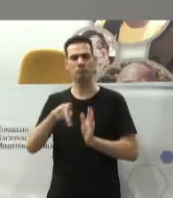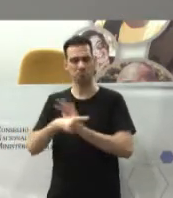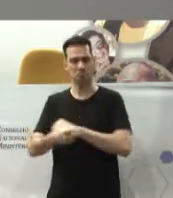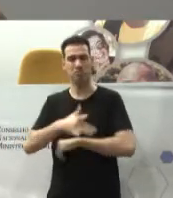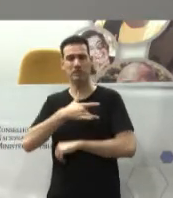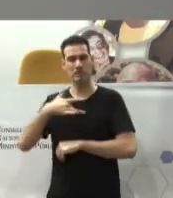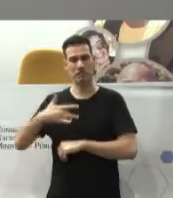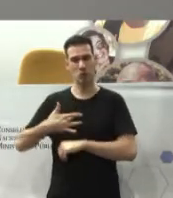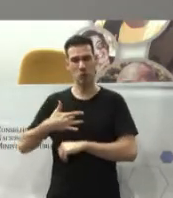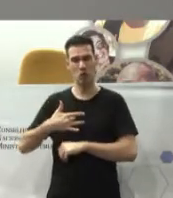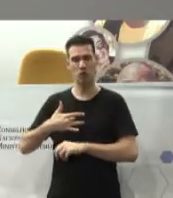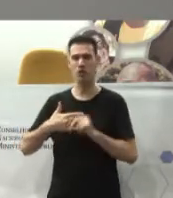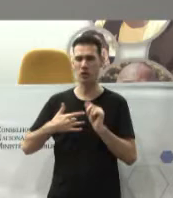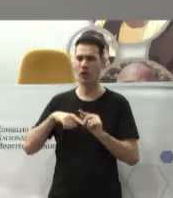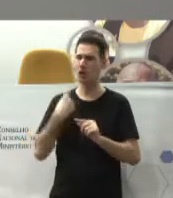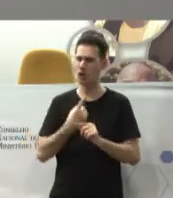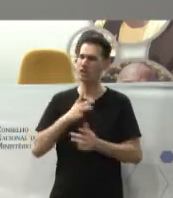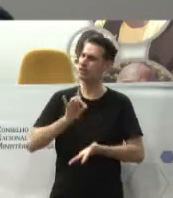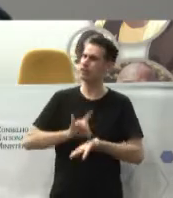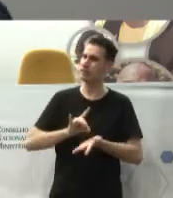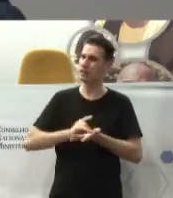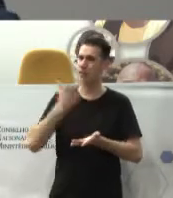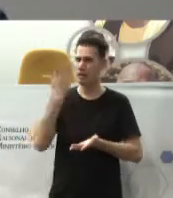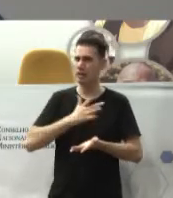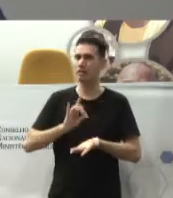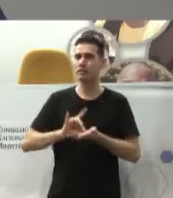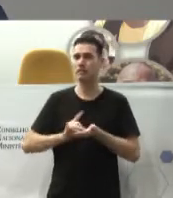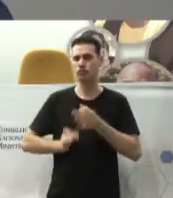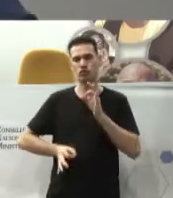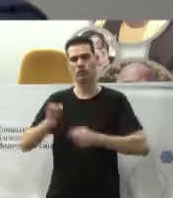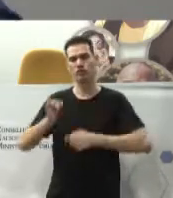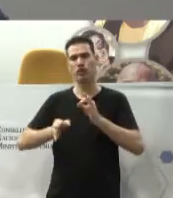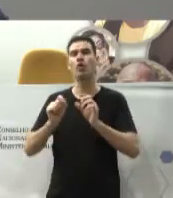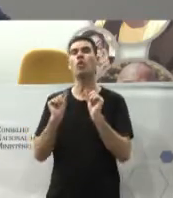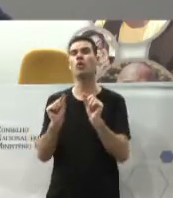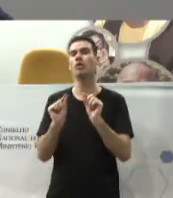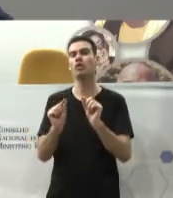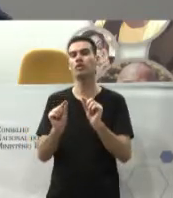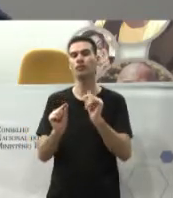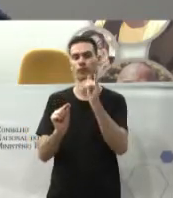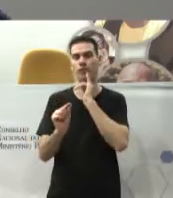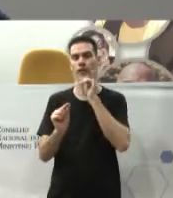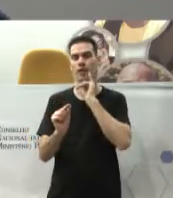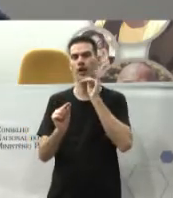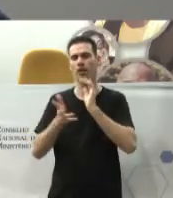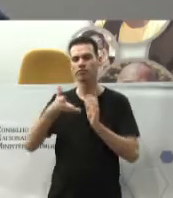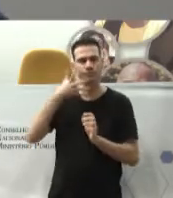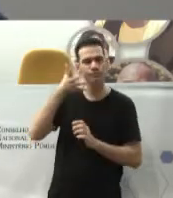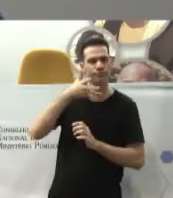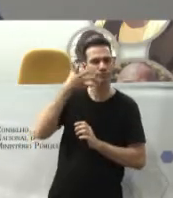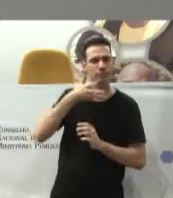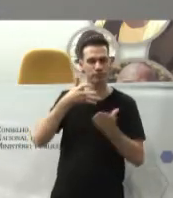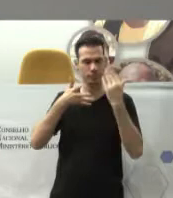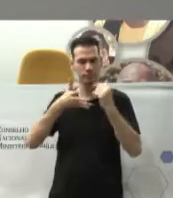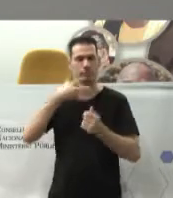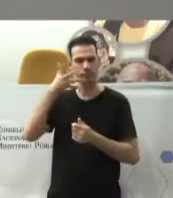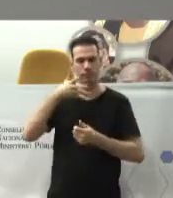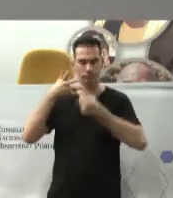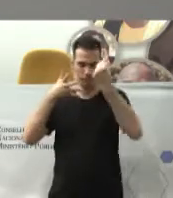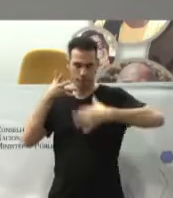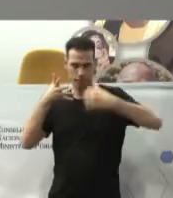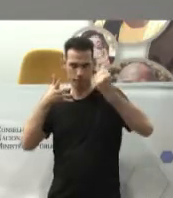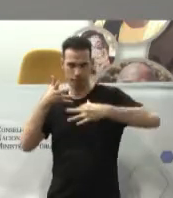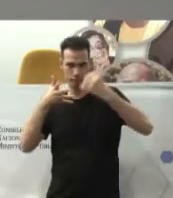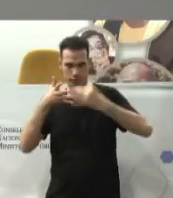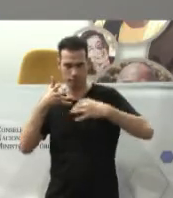e o que nós estamos judicializando de fato. Quando os nobres palestrantes colocaram anteriormente essa